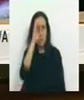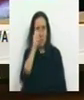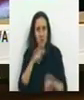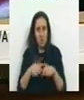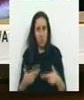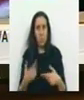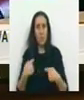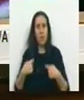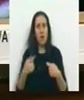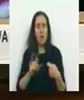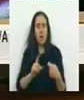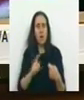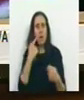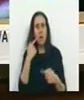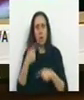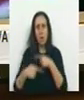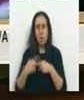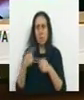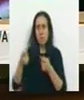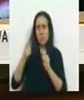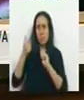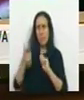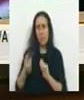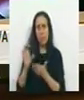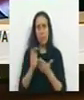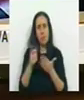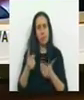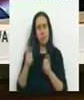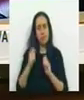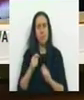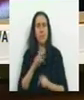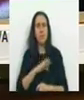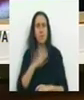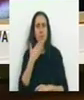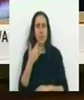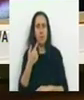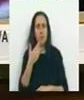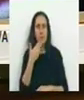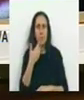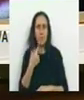vá esbanjar esta boa herança e este bom capital que herda. Obrigado, Sra. Presidente. Muito obrigada, Sr. Deputado.